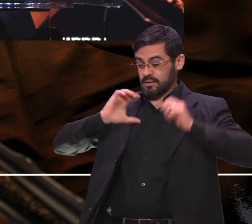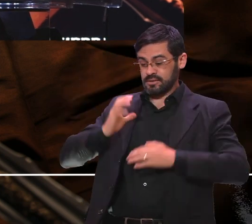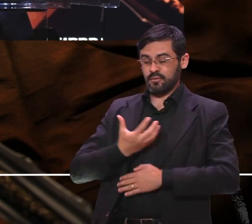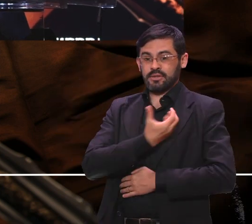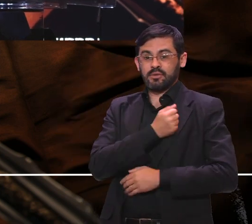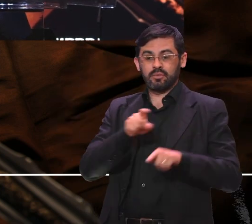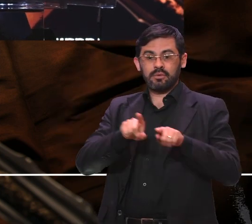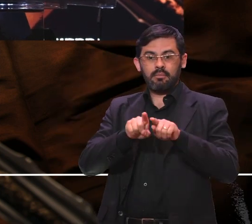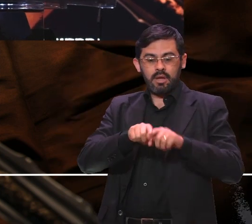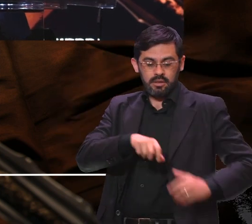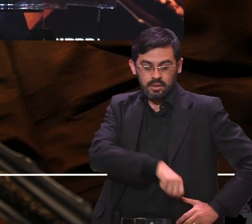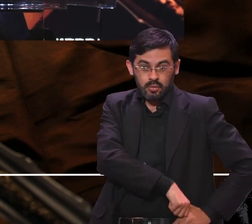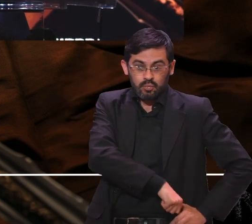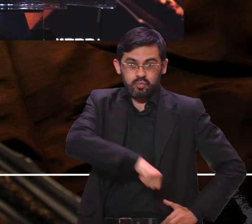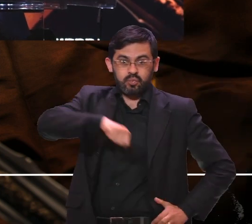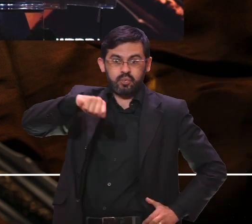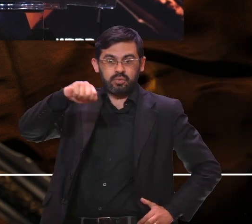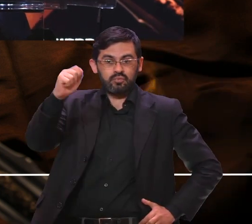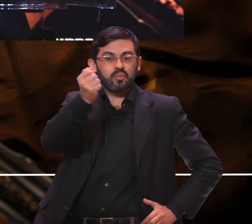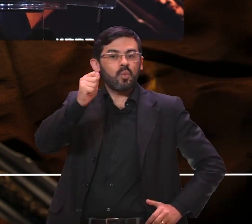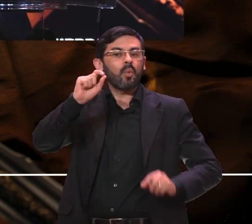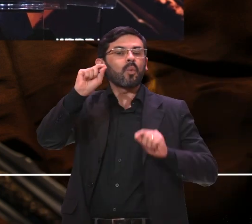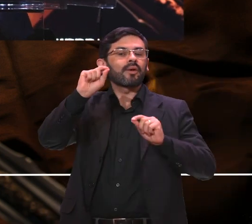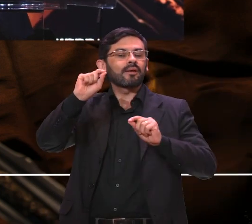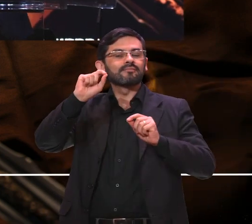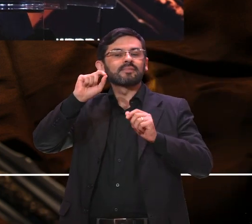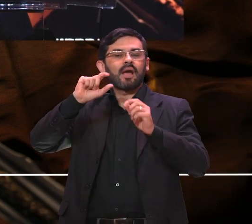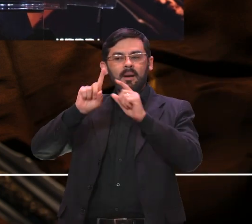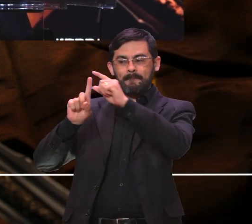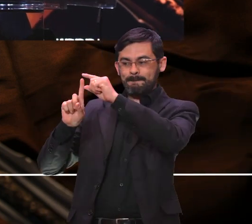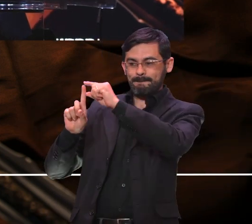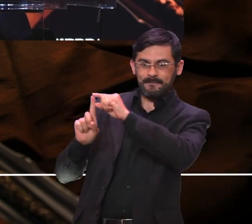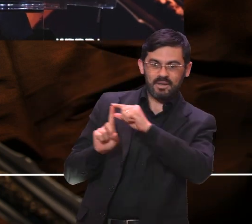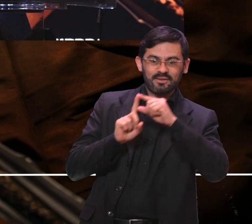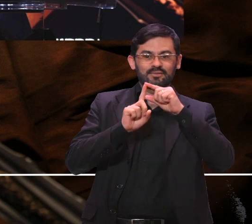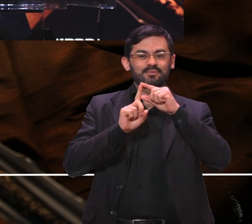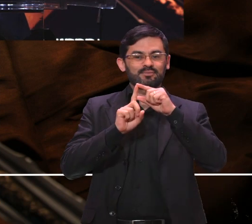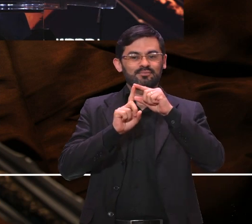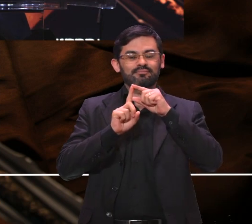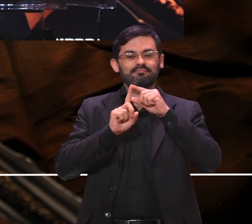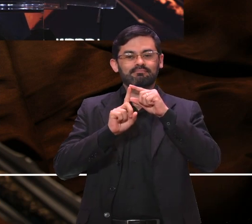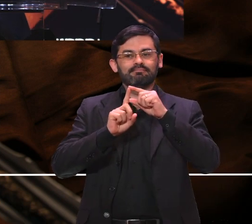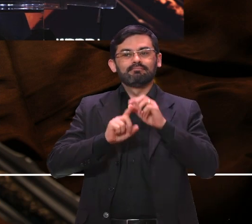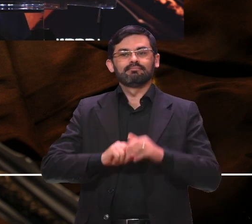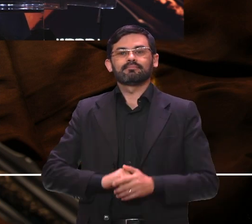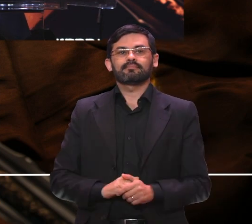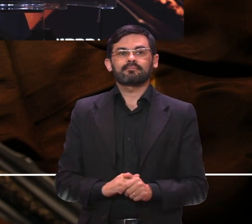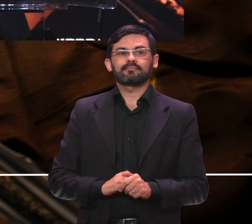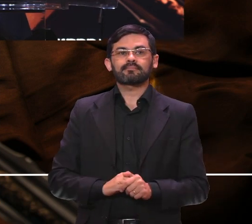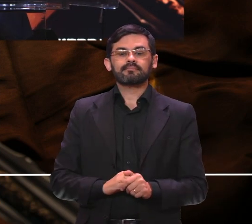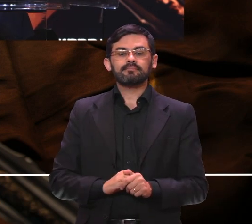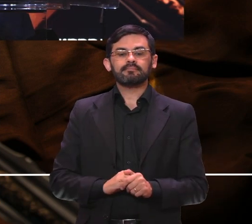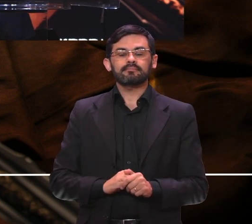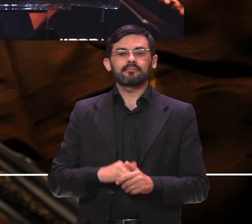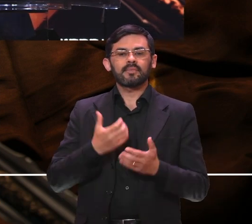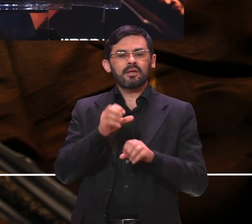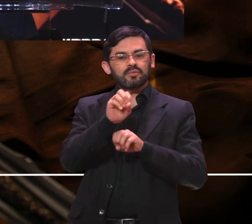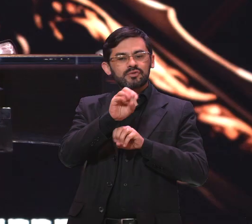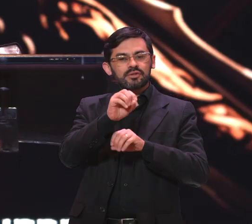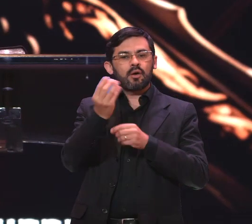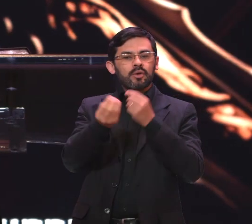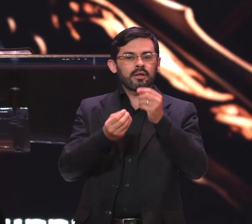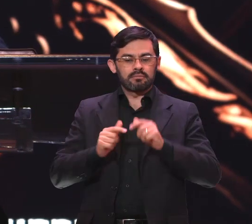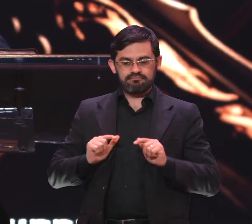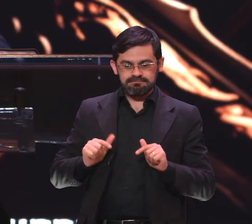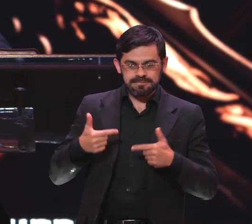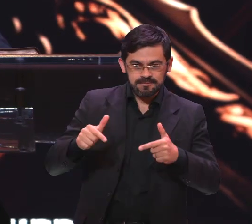e a espada do Espírito, que é a palavra de Deus. Quero te ensinar a lutar as